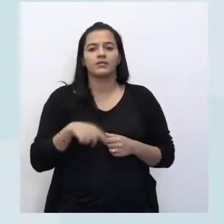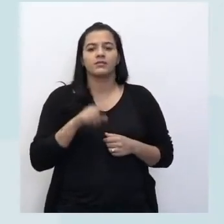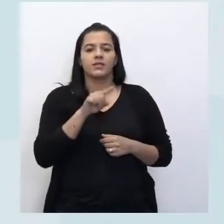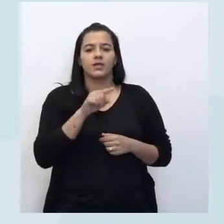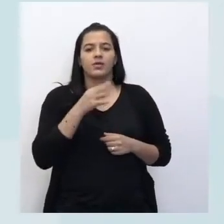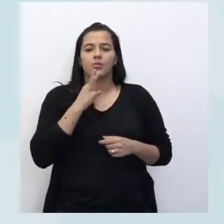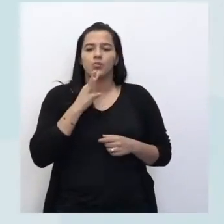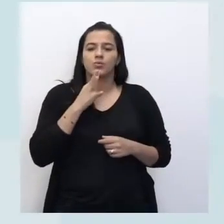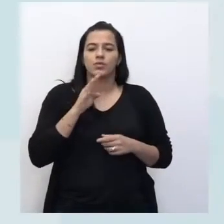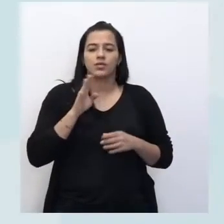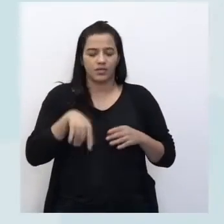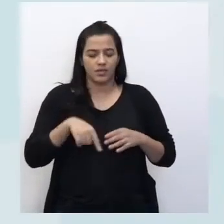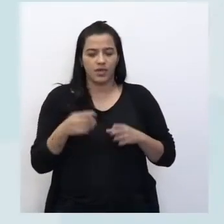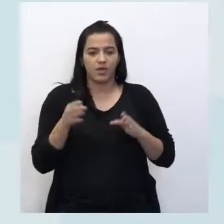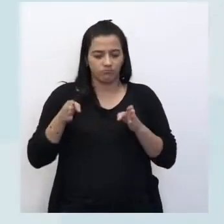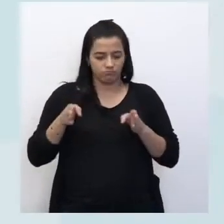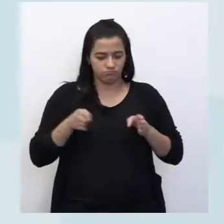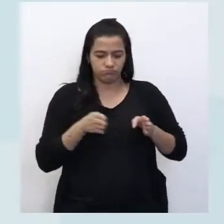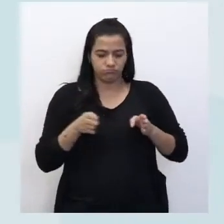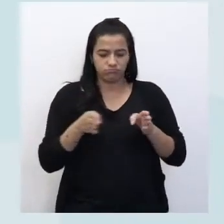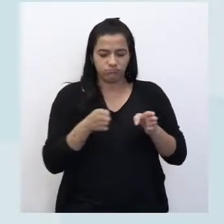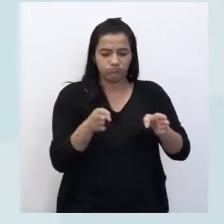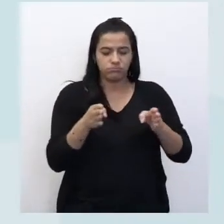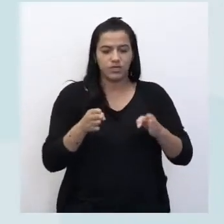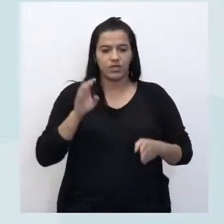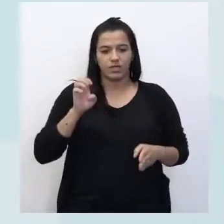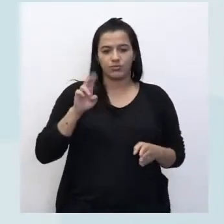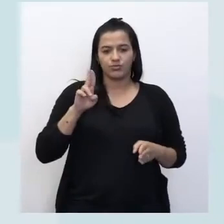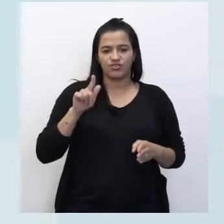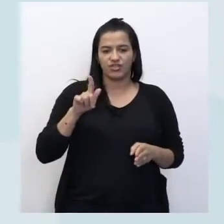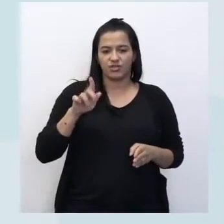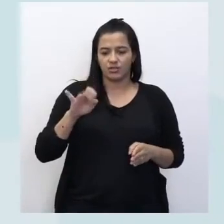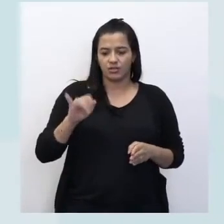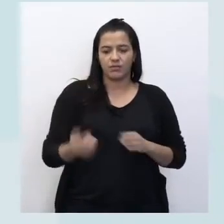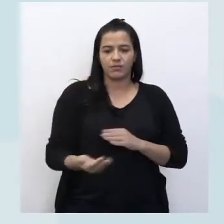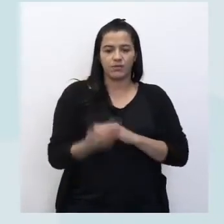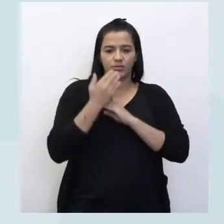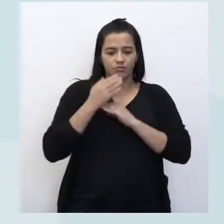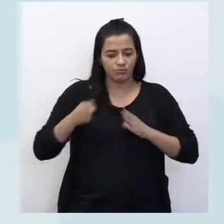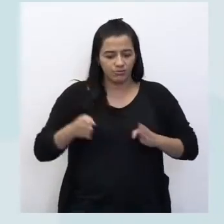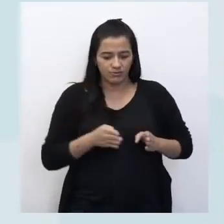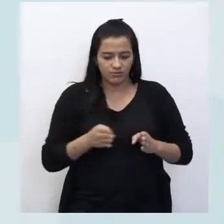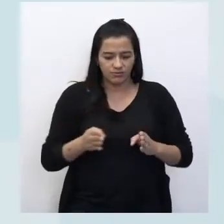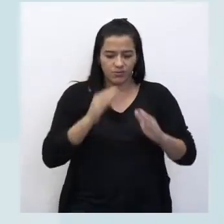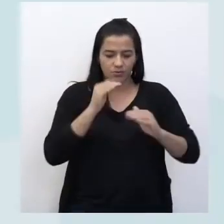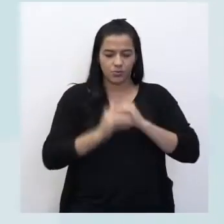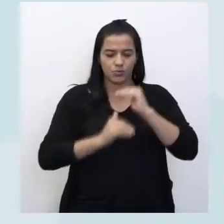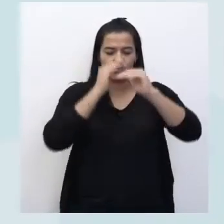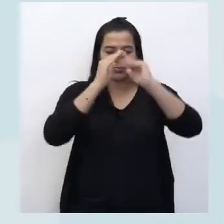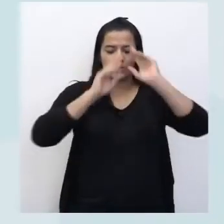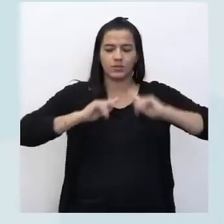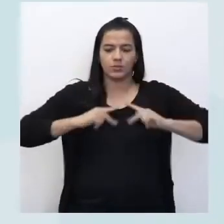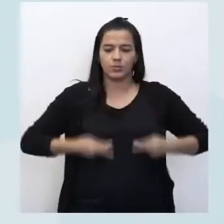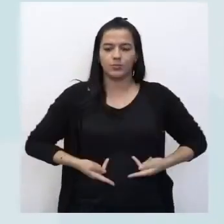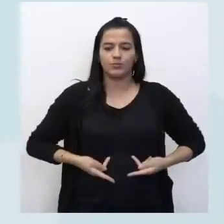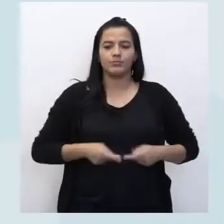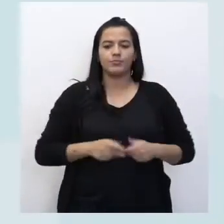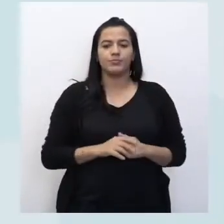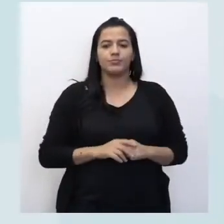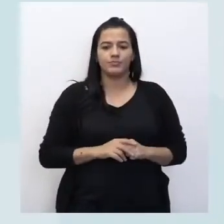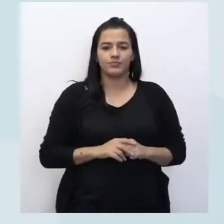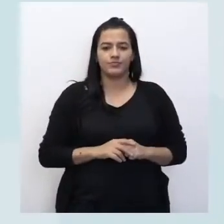a direção que segue aí o desenvolvimento humano, né?